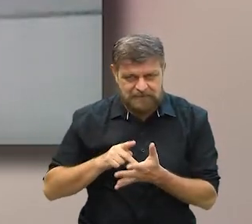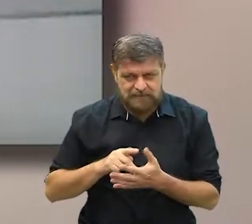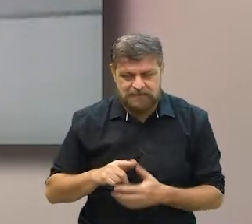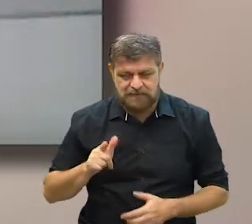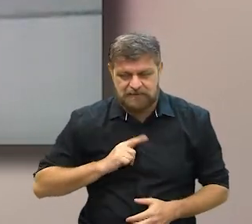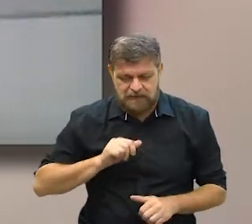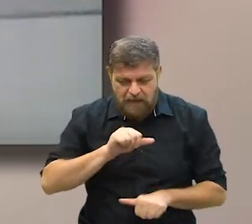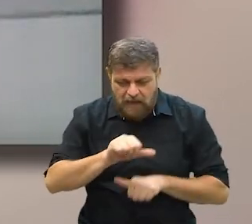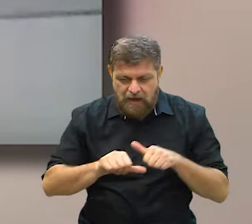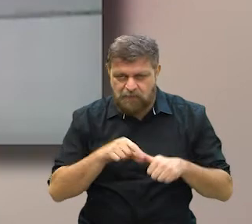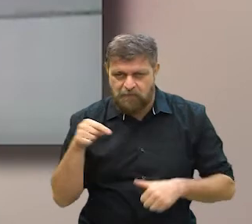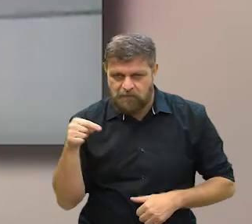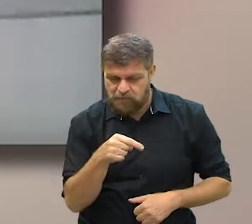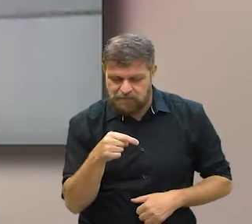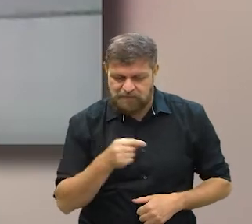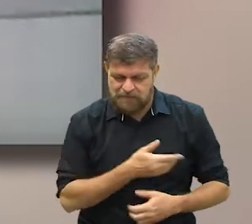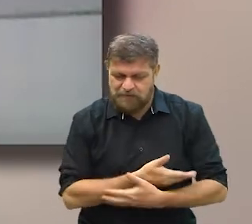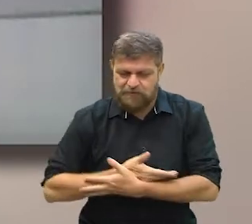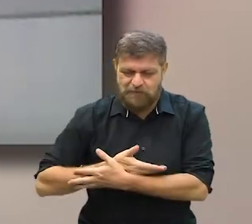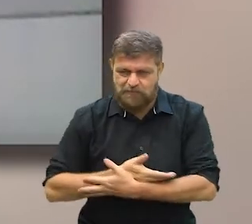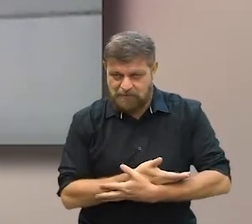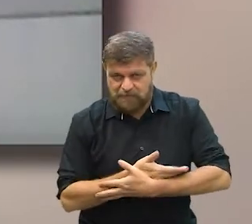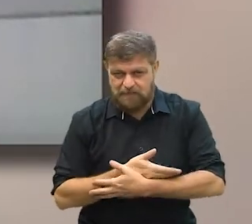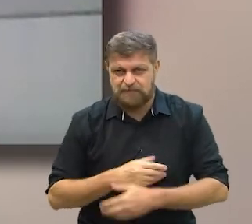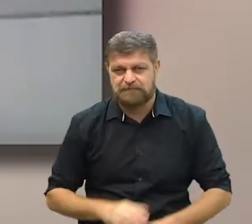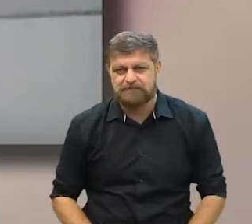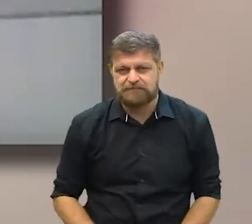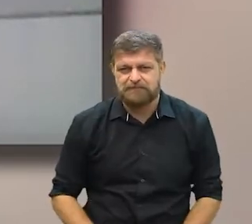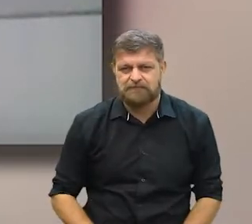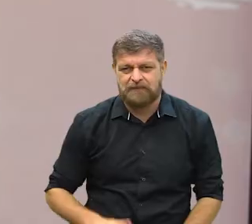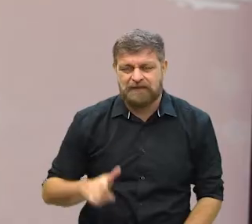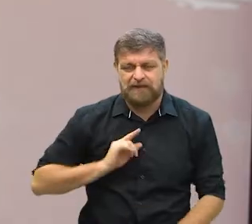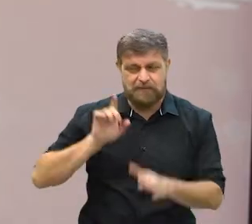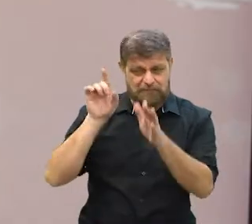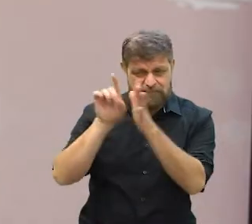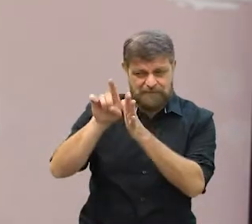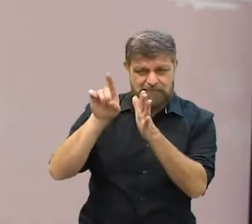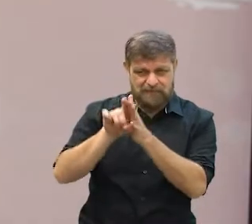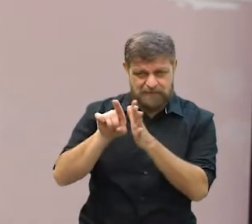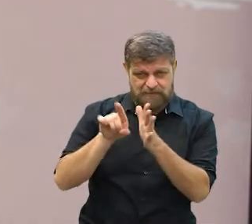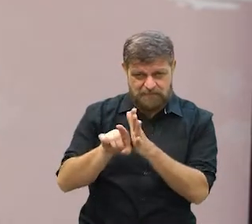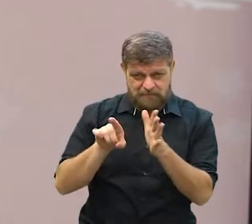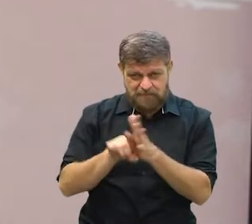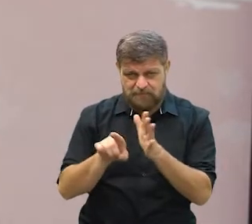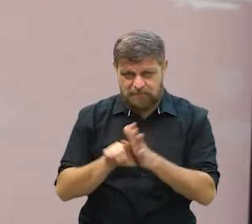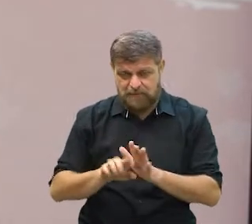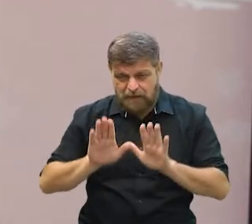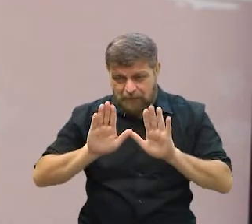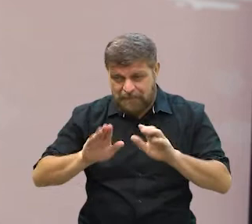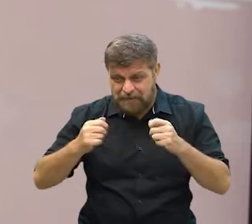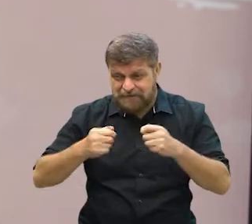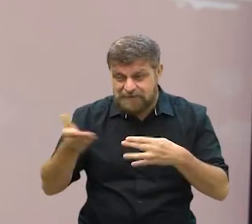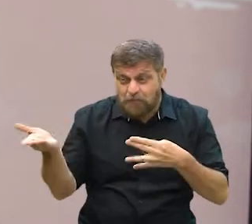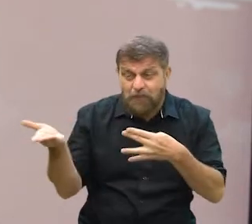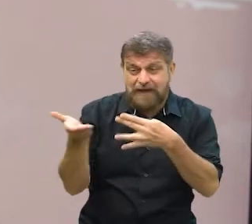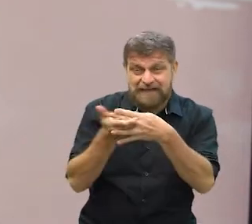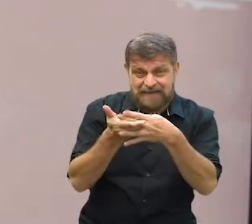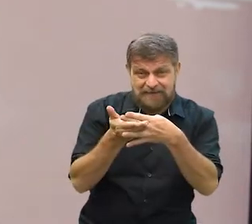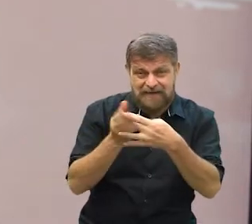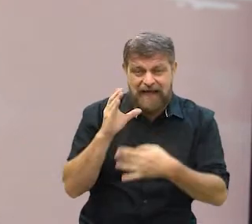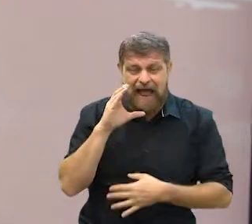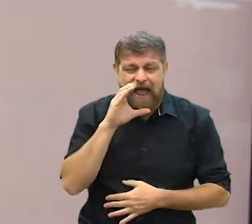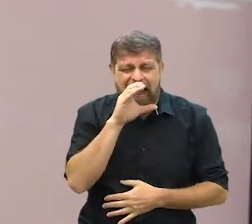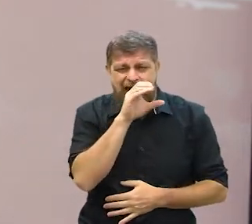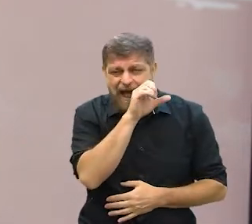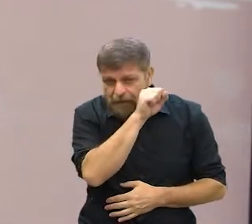está produzindo alteração, né? Alguma alteração no bebê. Tânia, eu ainda tenho muita pergunta para fazer para você, mas eu preciso